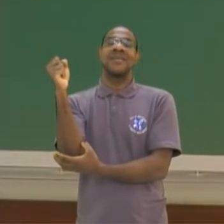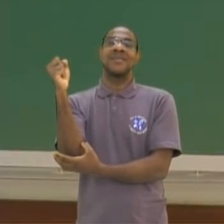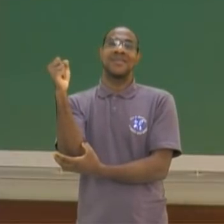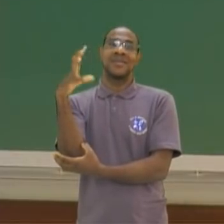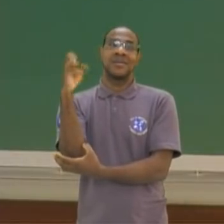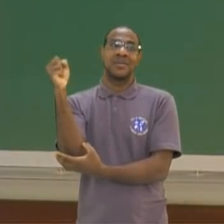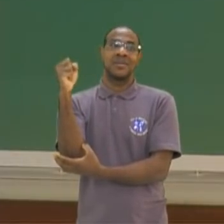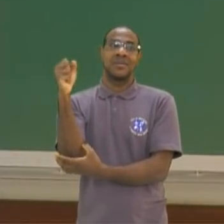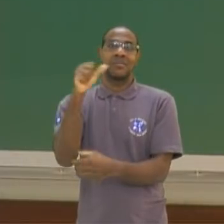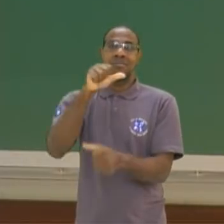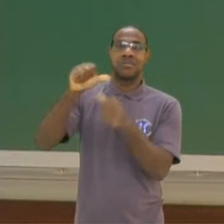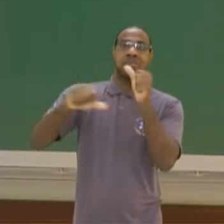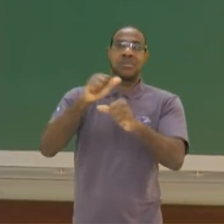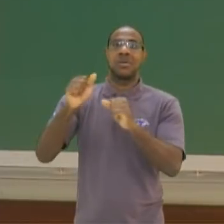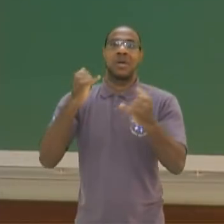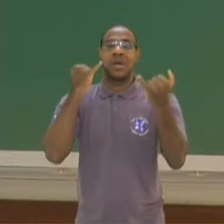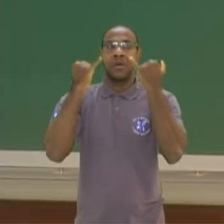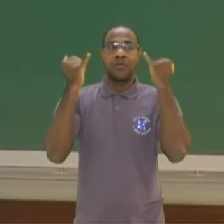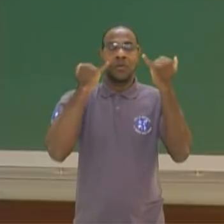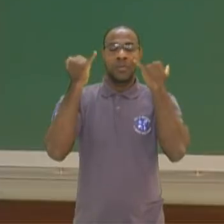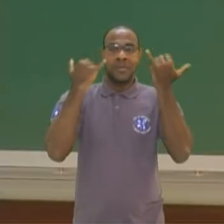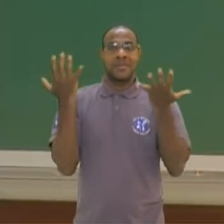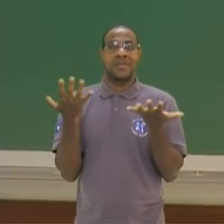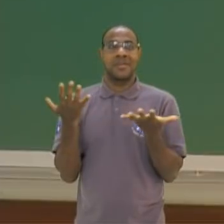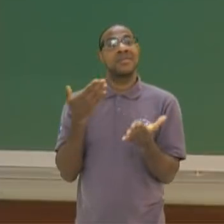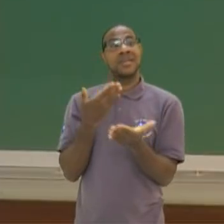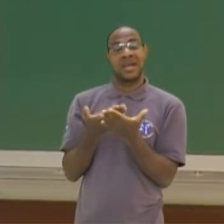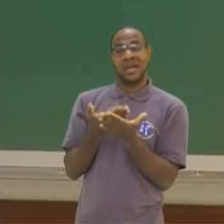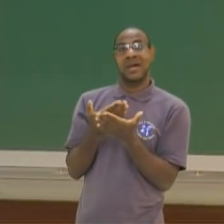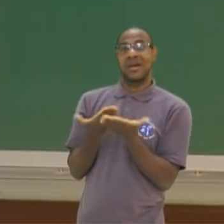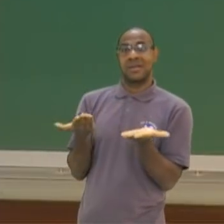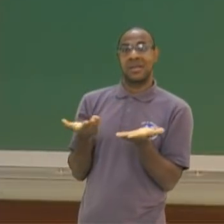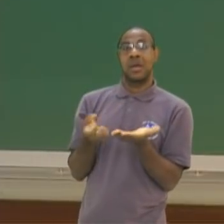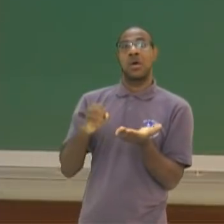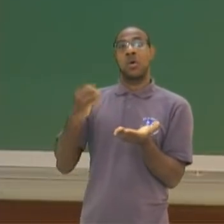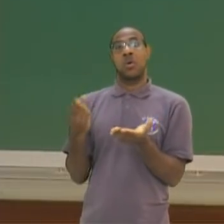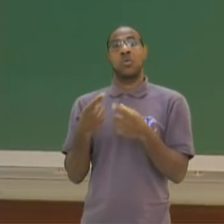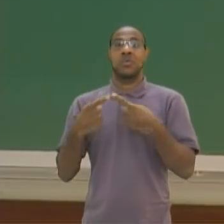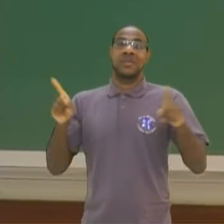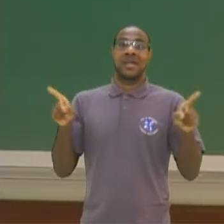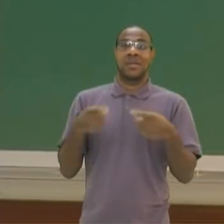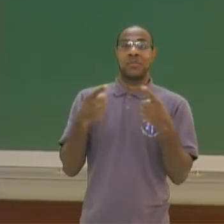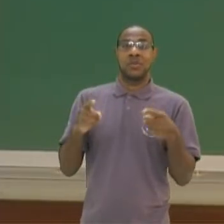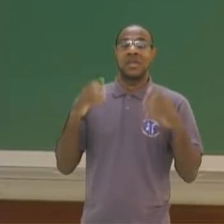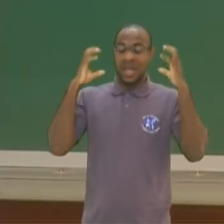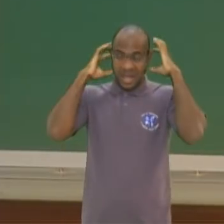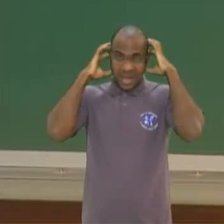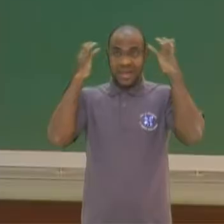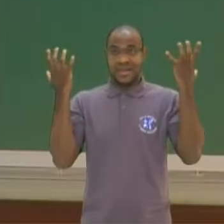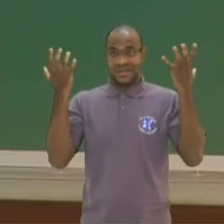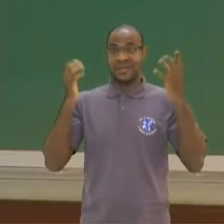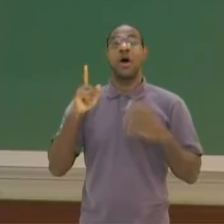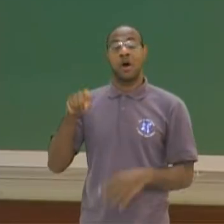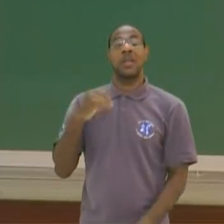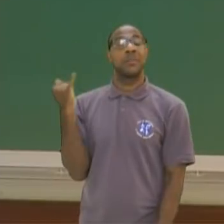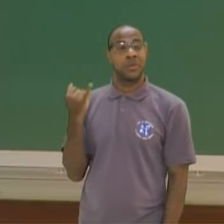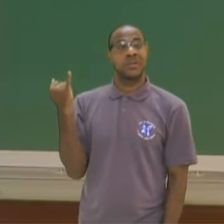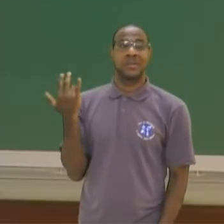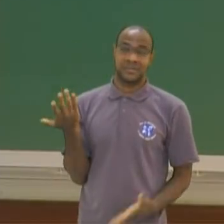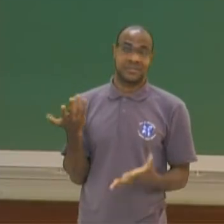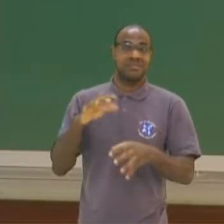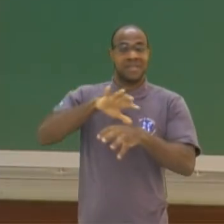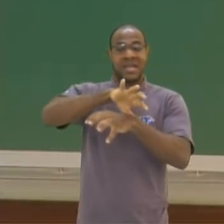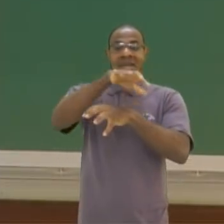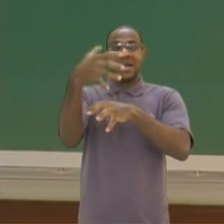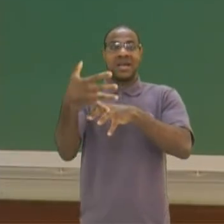e converte na informação, na minha aula ou na música da rádio que você gosta. Então, olha a importância desta